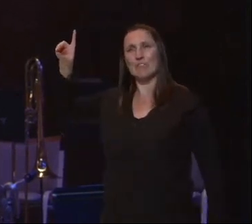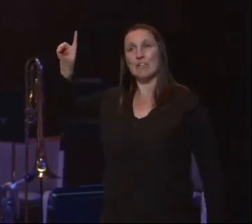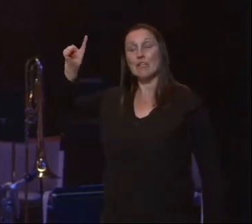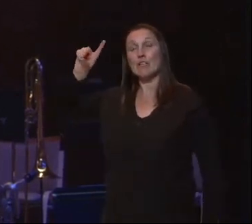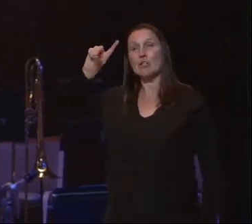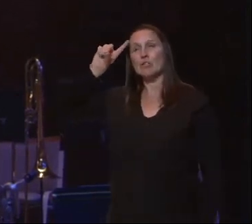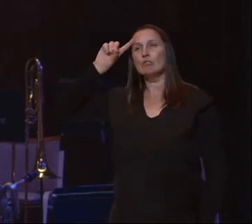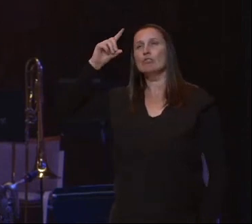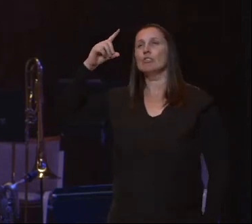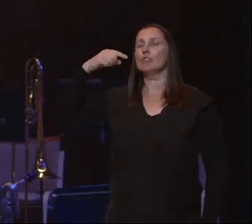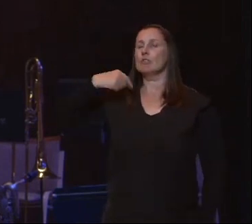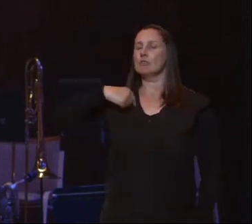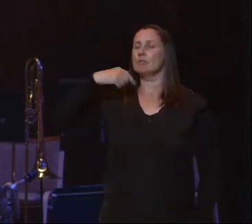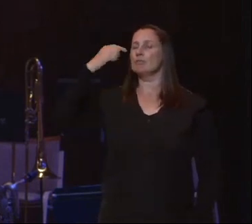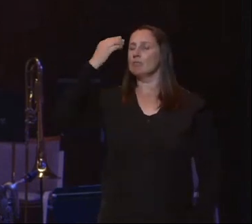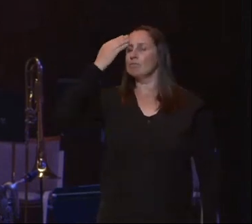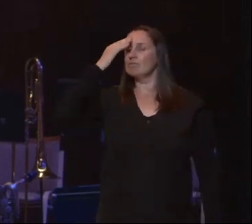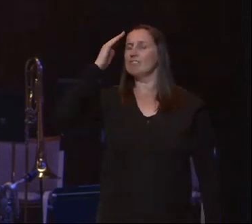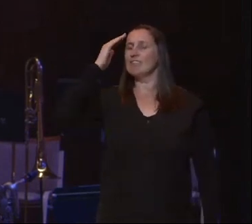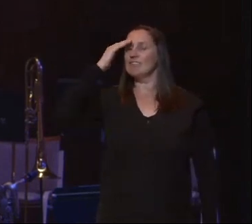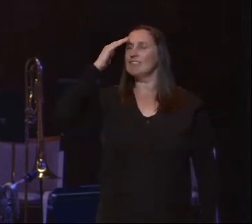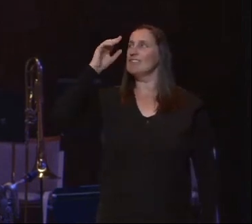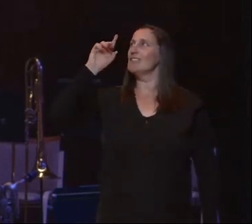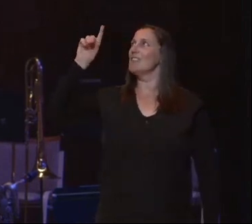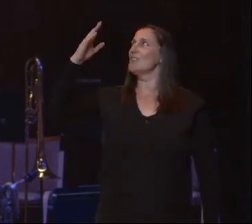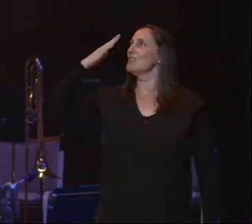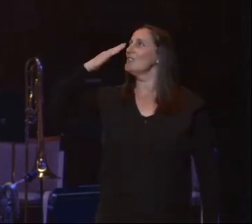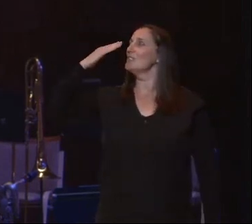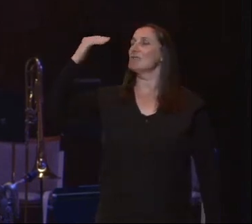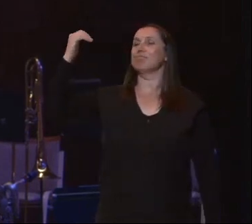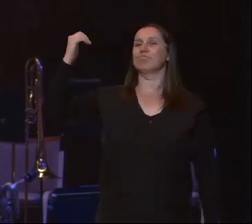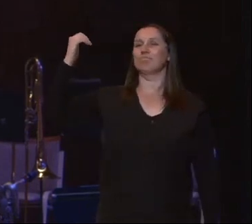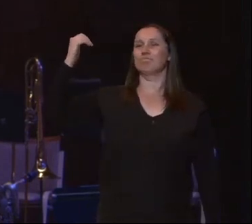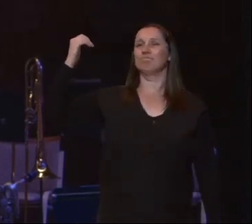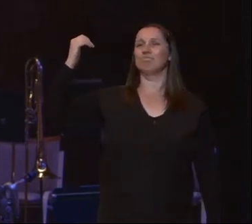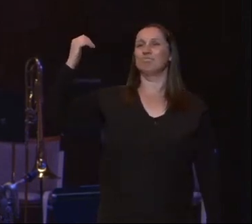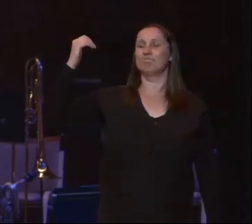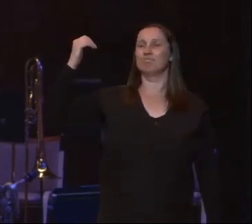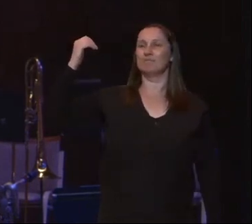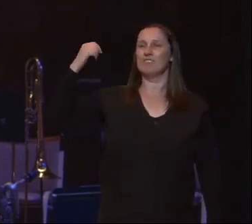dia eu entendi o chamado de Deus. E eu disse,